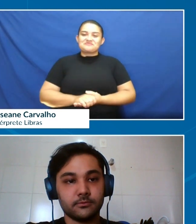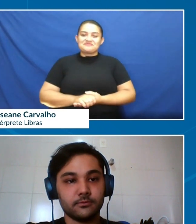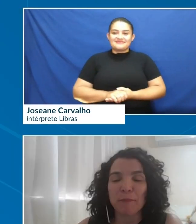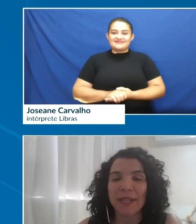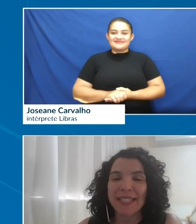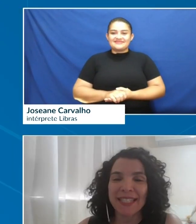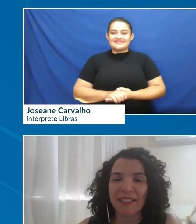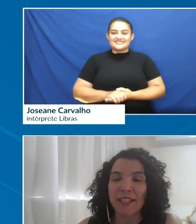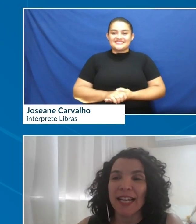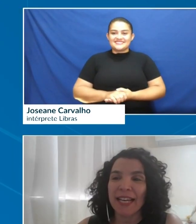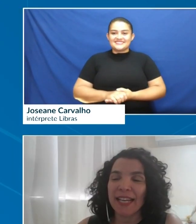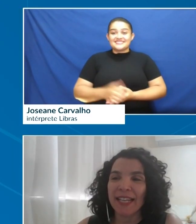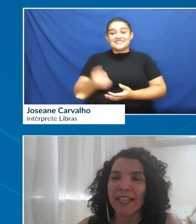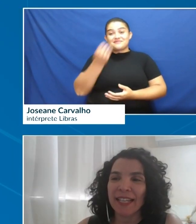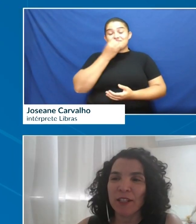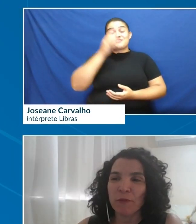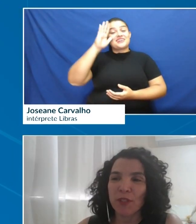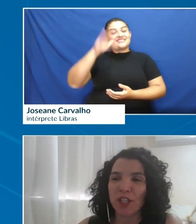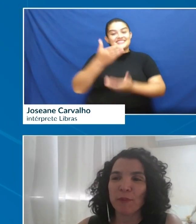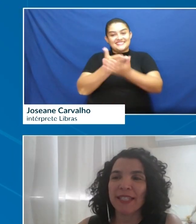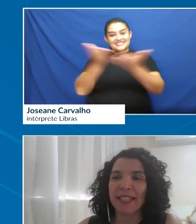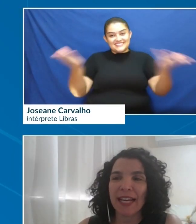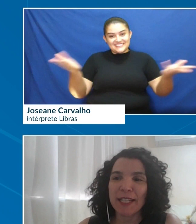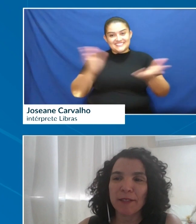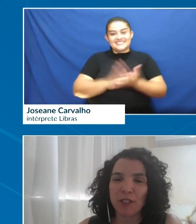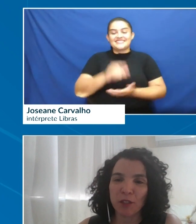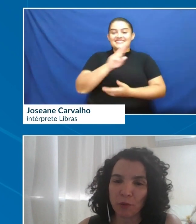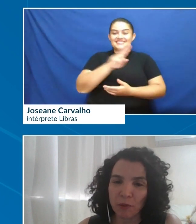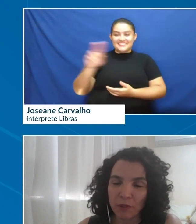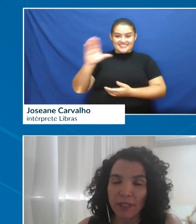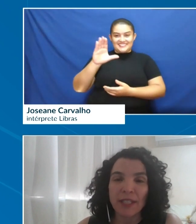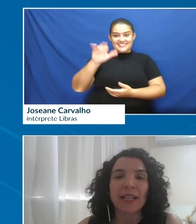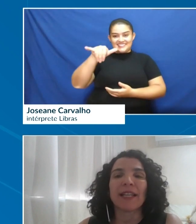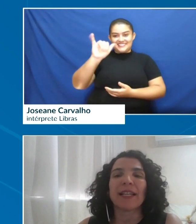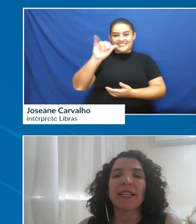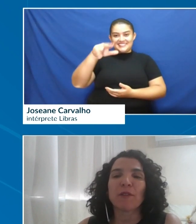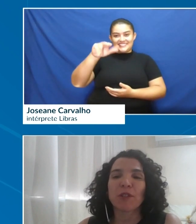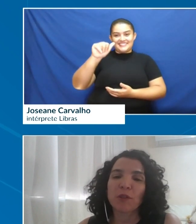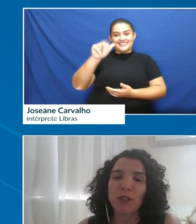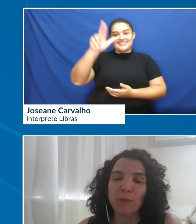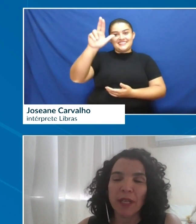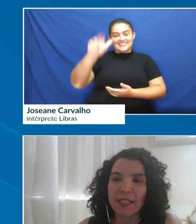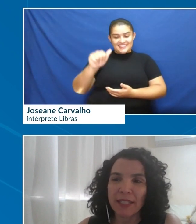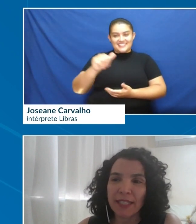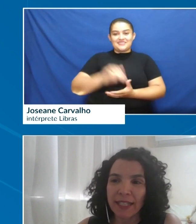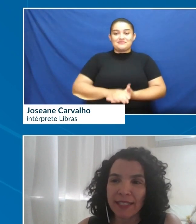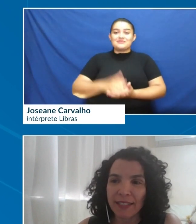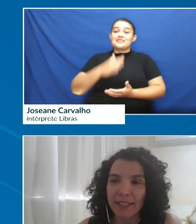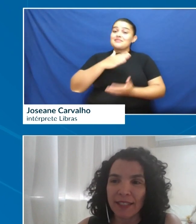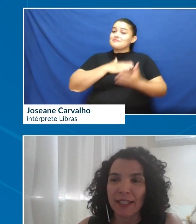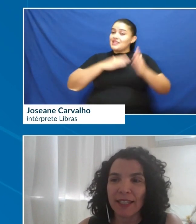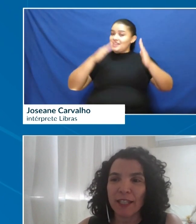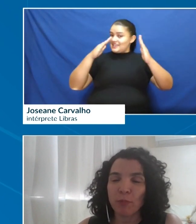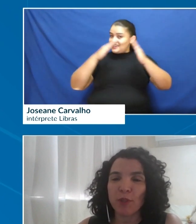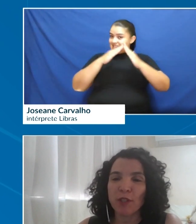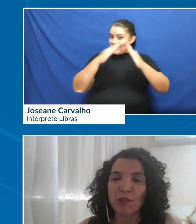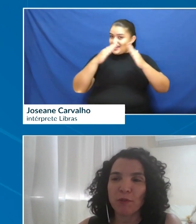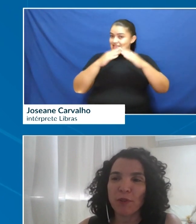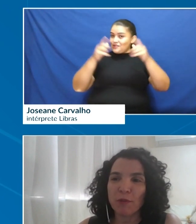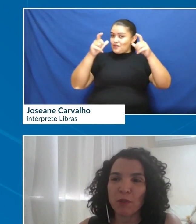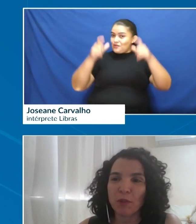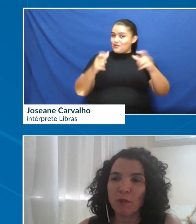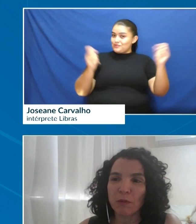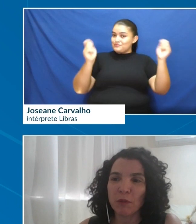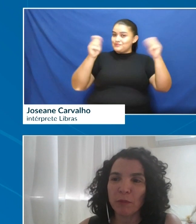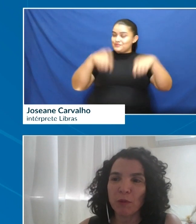tarde. Marcelo, eu me chamo Sinara Tinoco, eu estou na minha residência, por isso